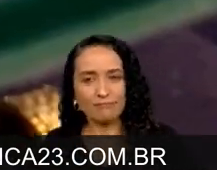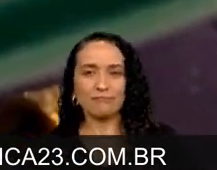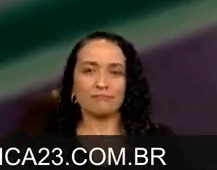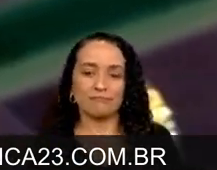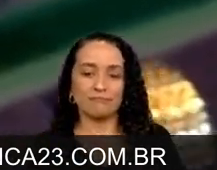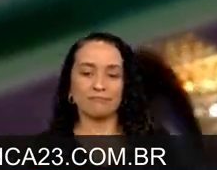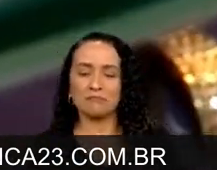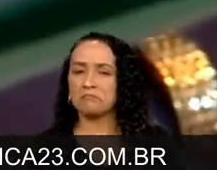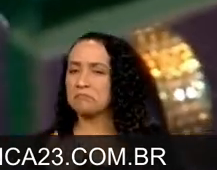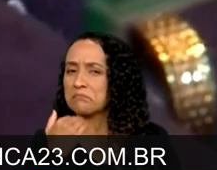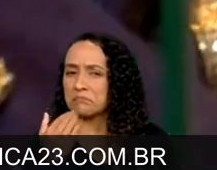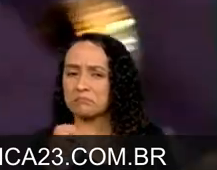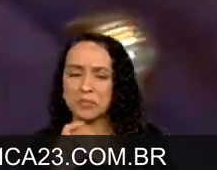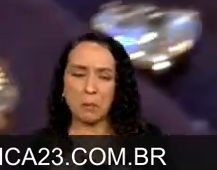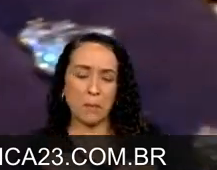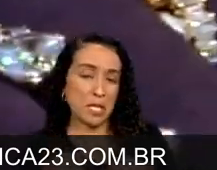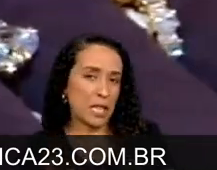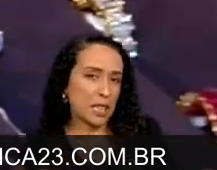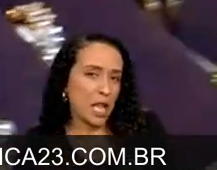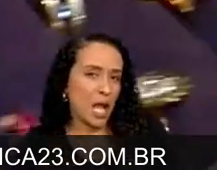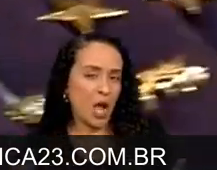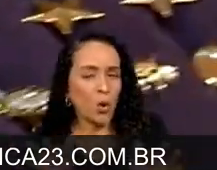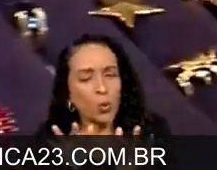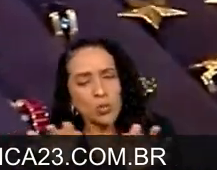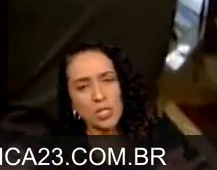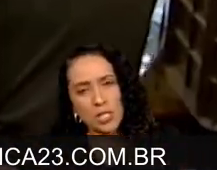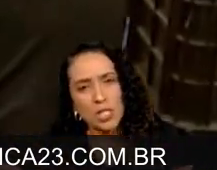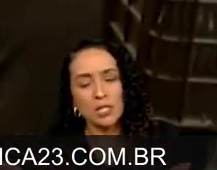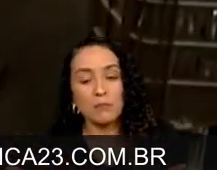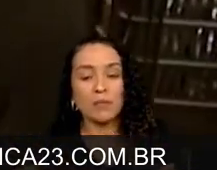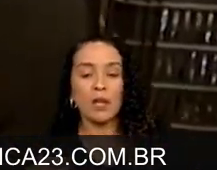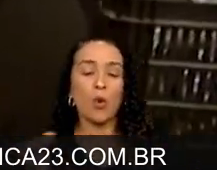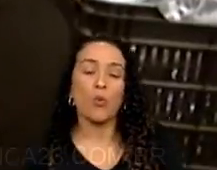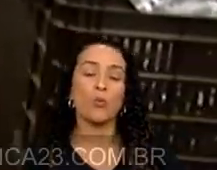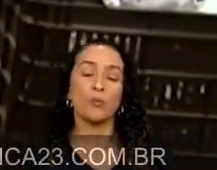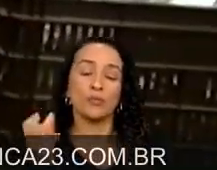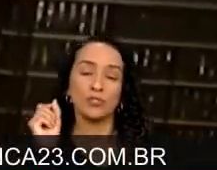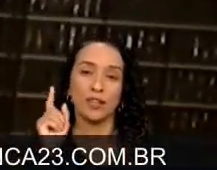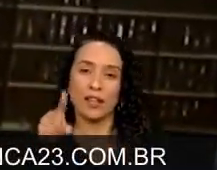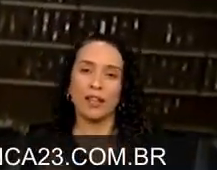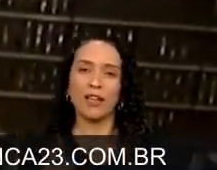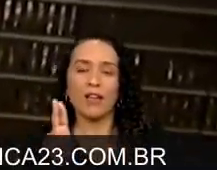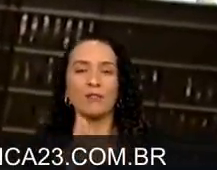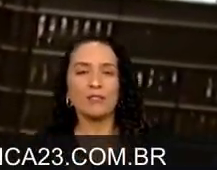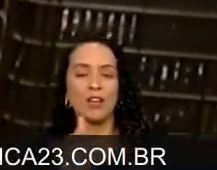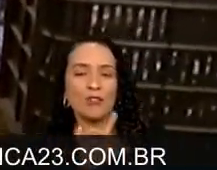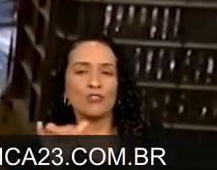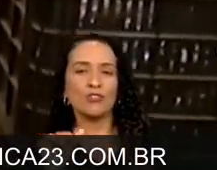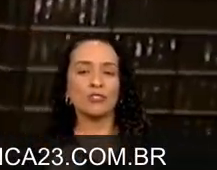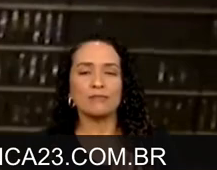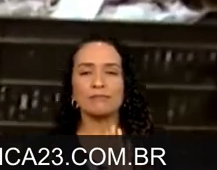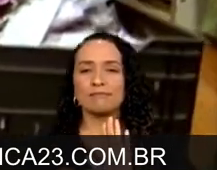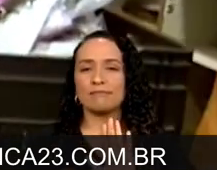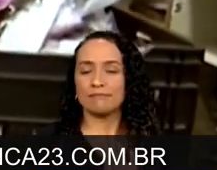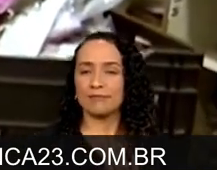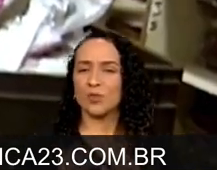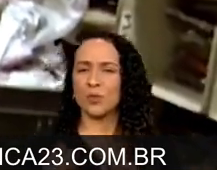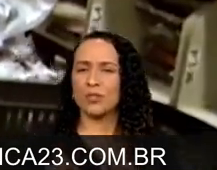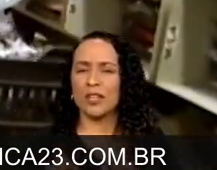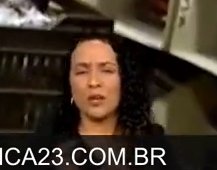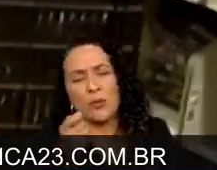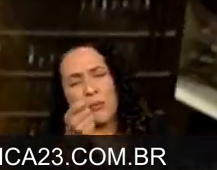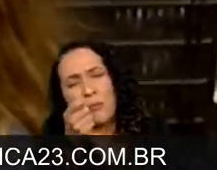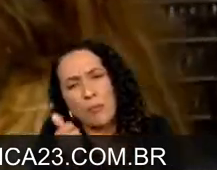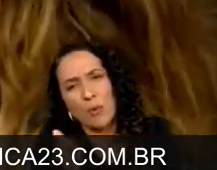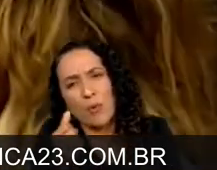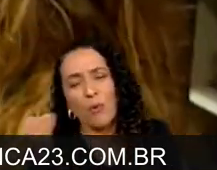E não importa se é presentão ou uma lembrancinha, o que importa é usar desse dia para demonstrar, mesmo que seja um